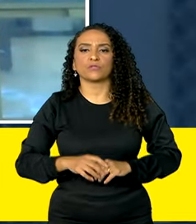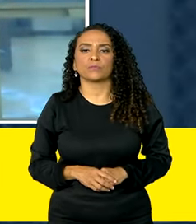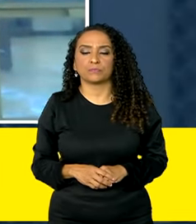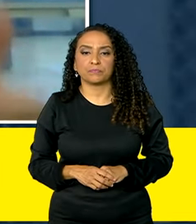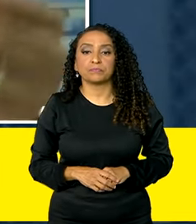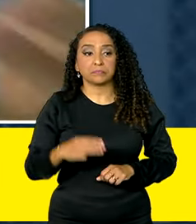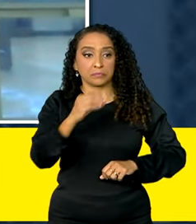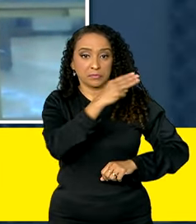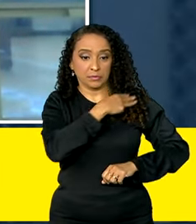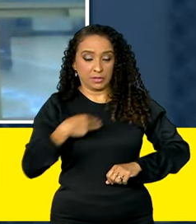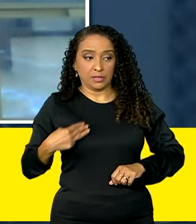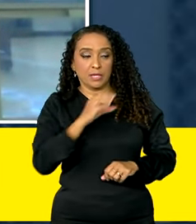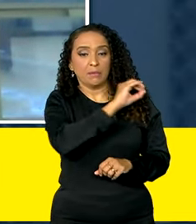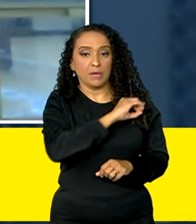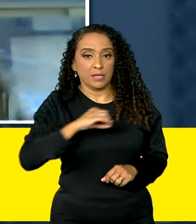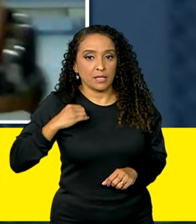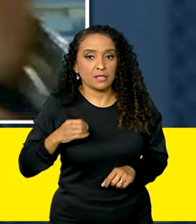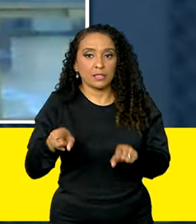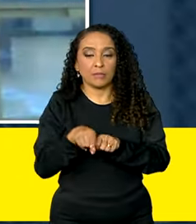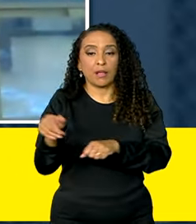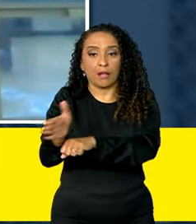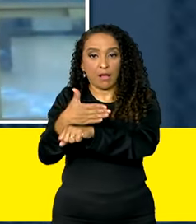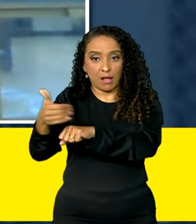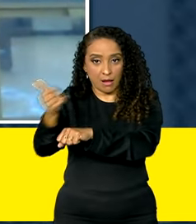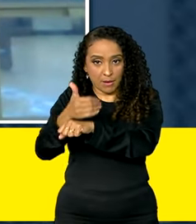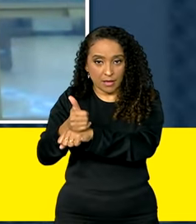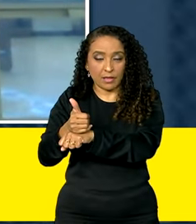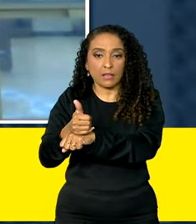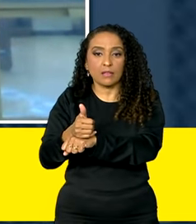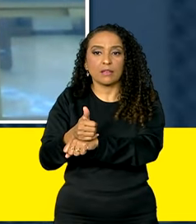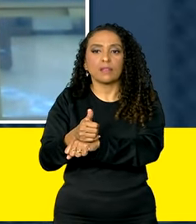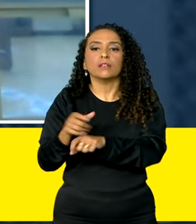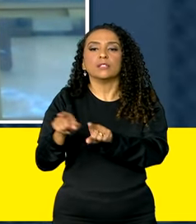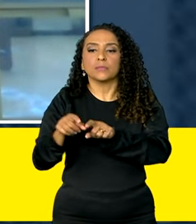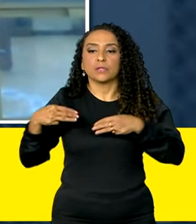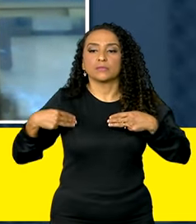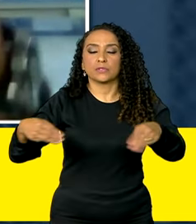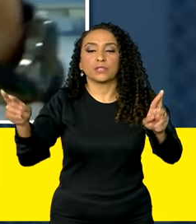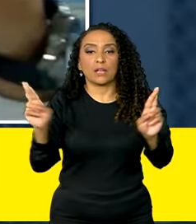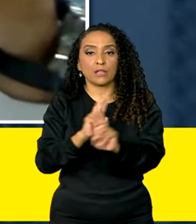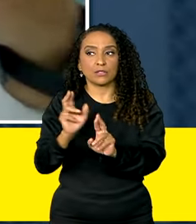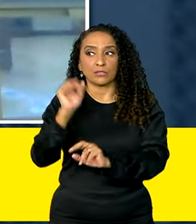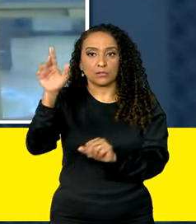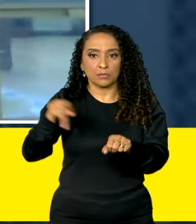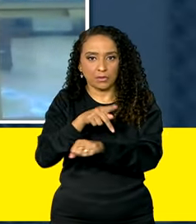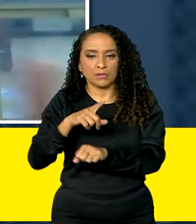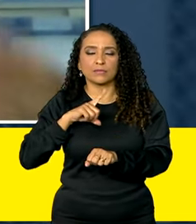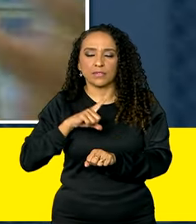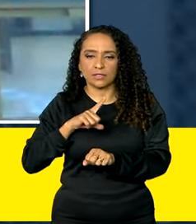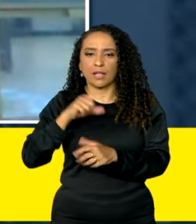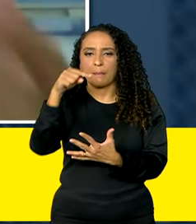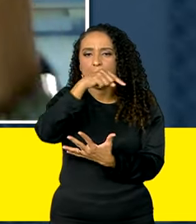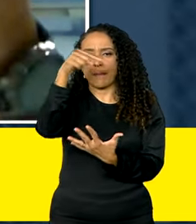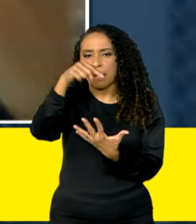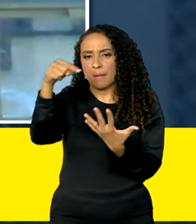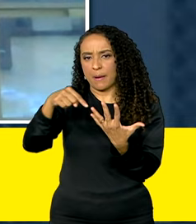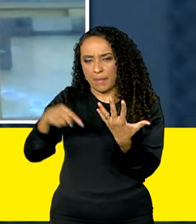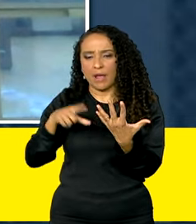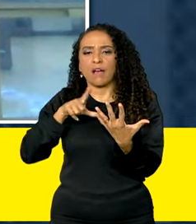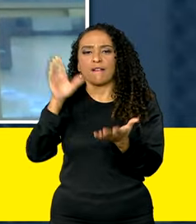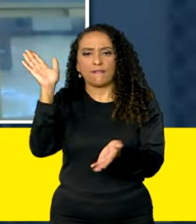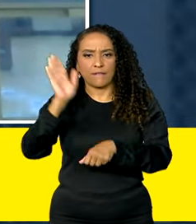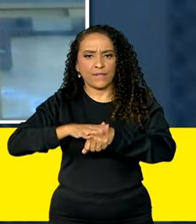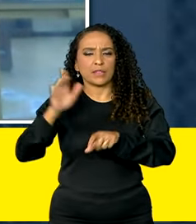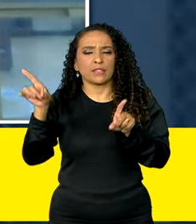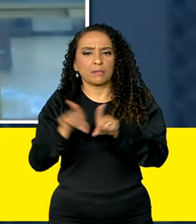a ministra Marina, o nosso Itamaraty, né, o nosso Ministério das Relações Exteriores, vão ter muitos elementos, argumentos e